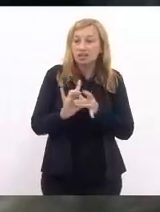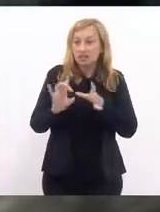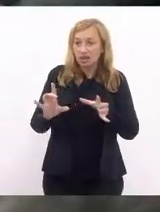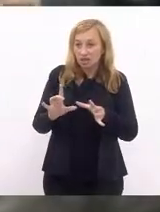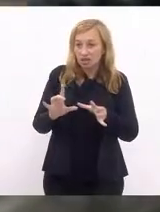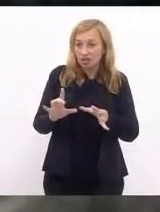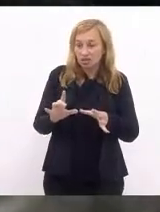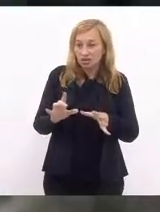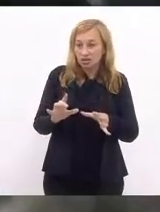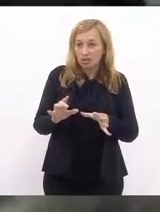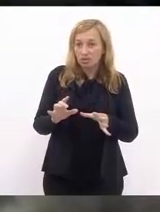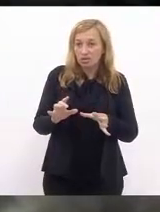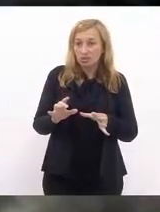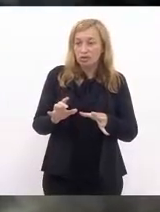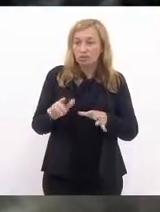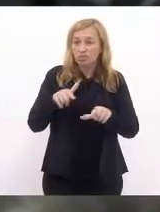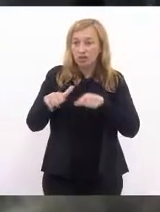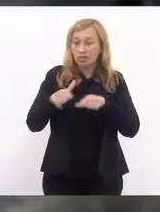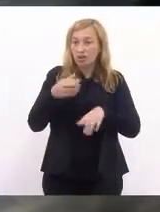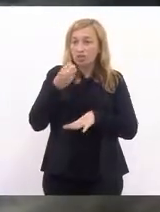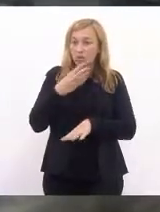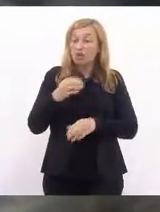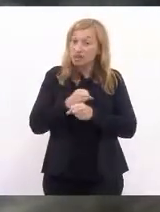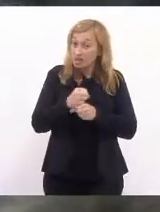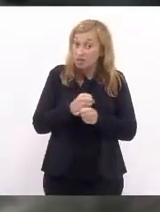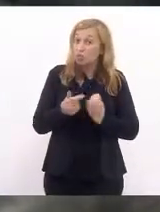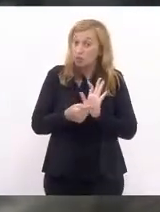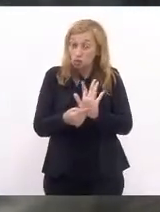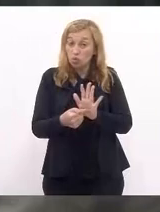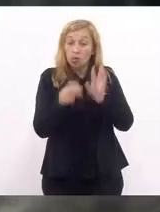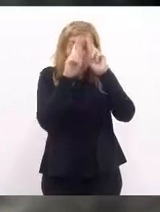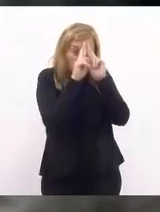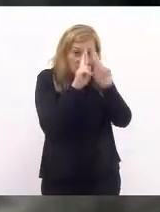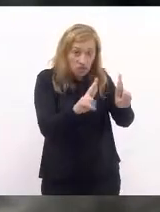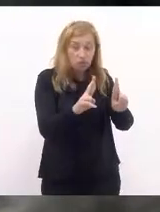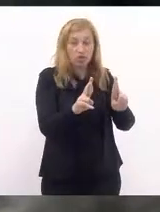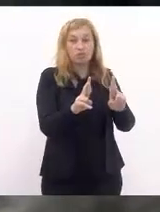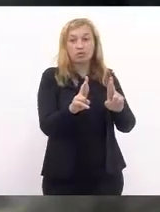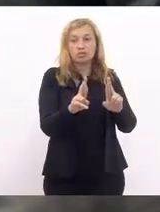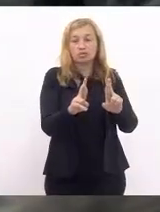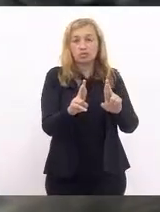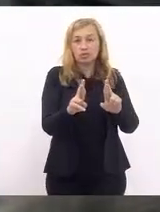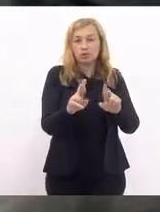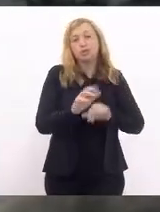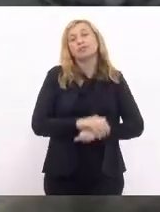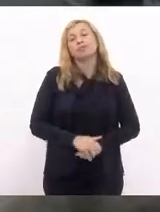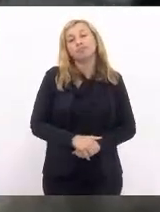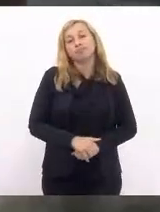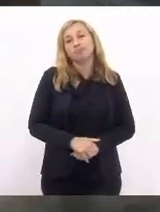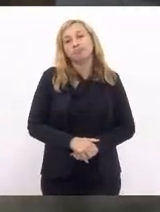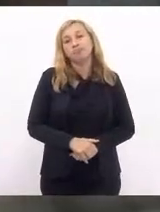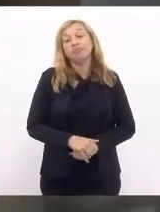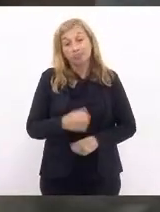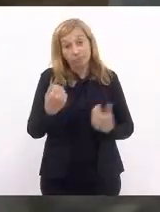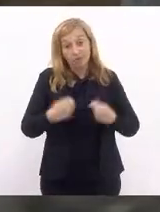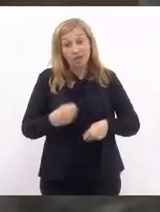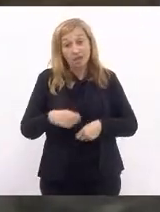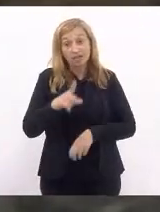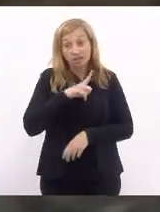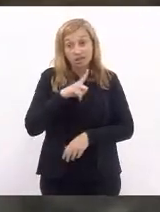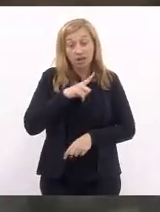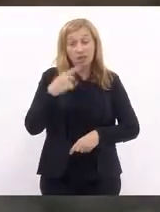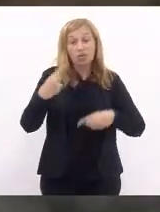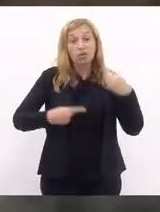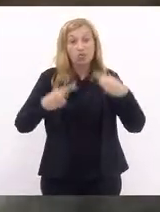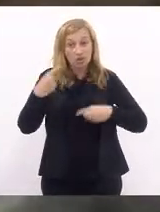e esse ano foi muito prova disso é o respeito o que é necessário se